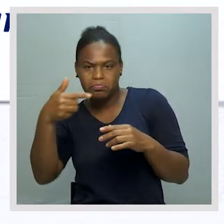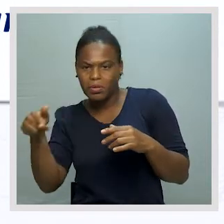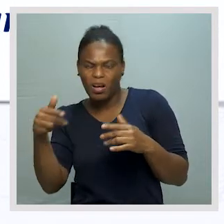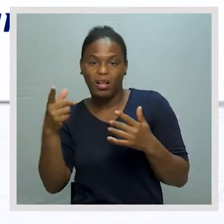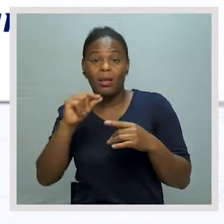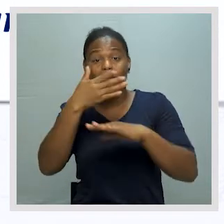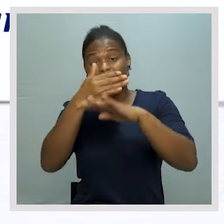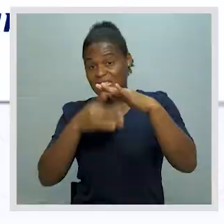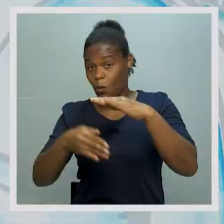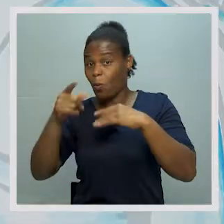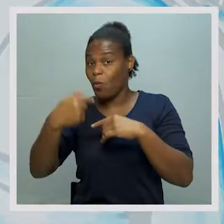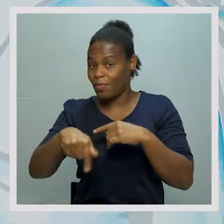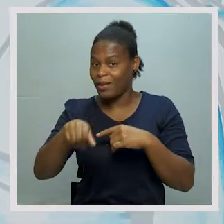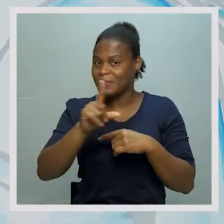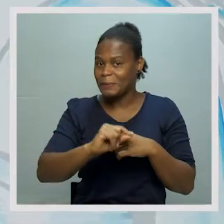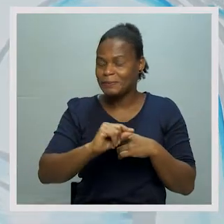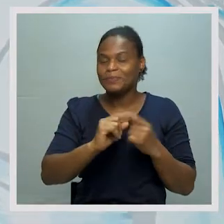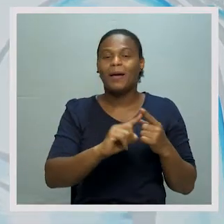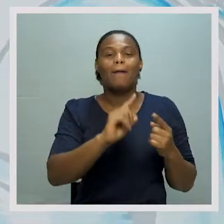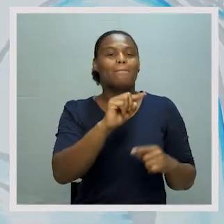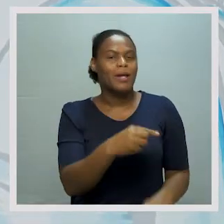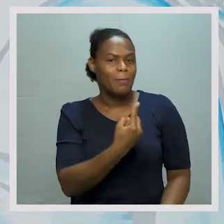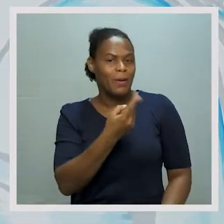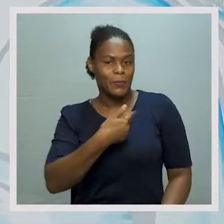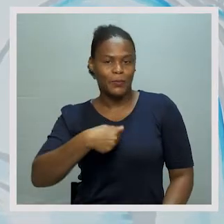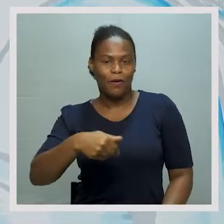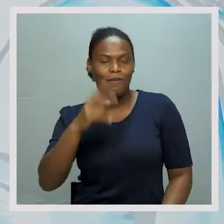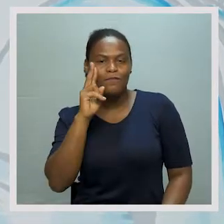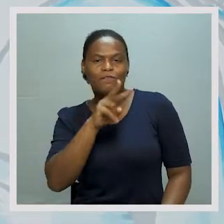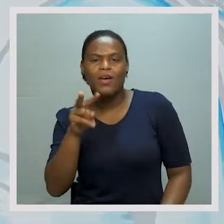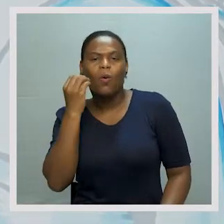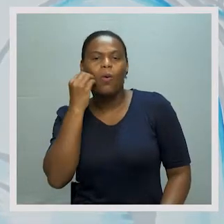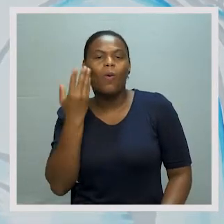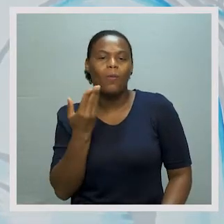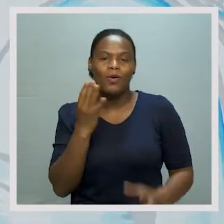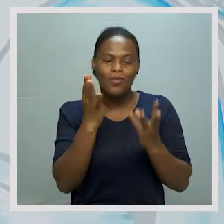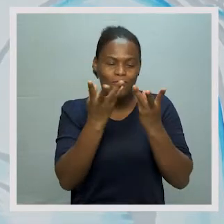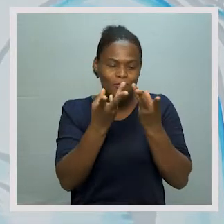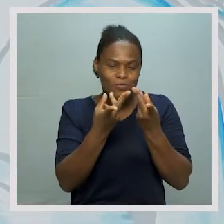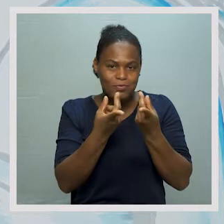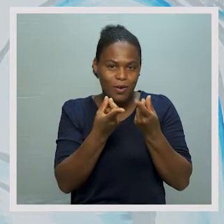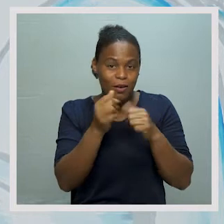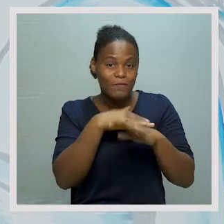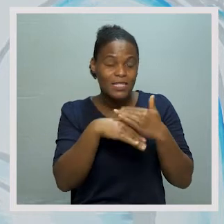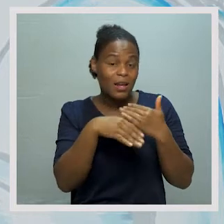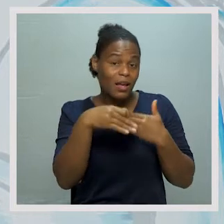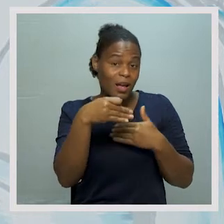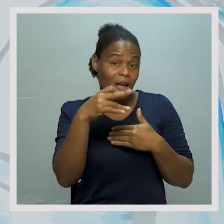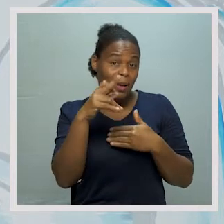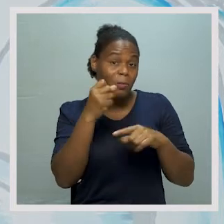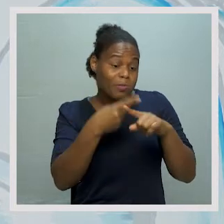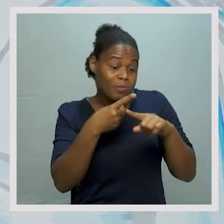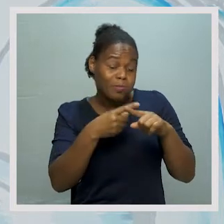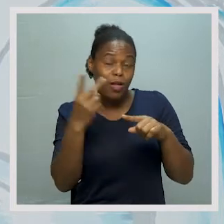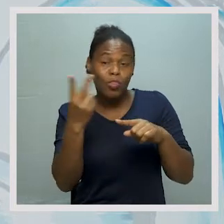e também frações. Então, em primeiro lugar, nós vamos ver como é que se efetua o produto de